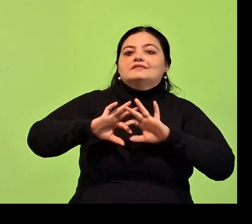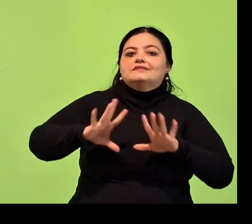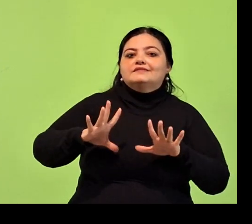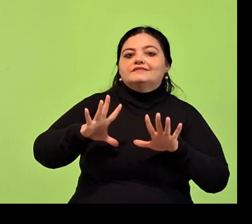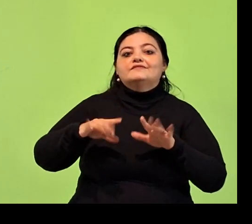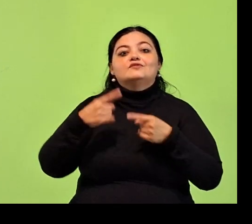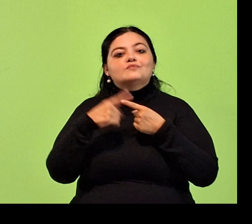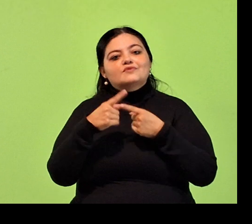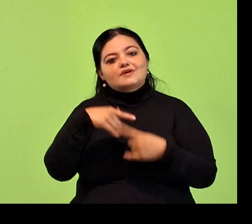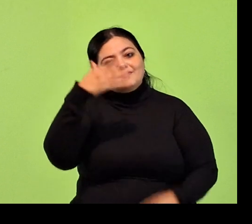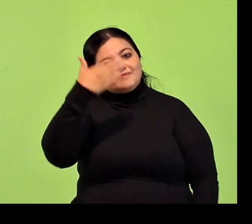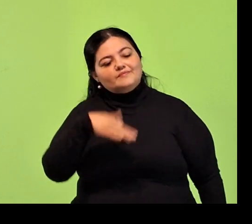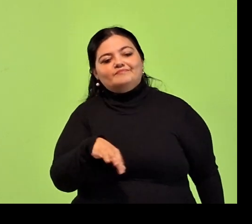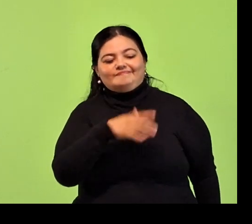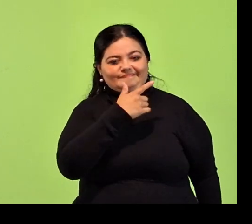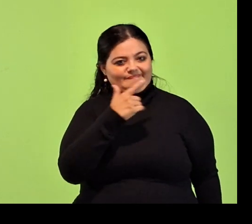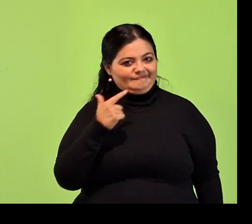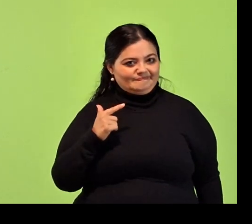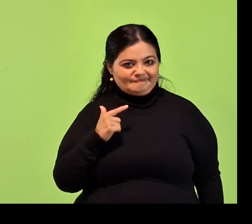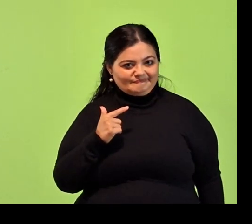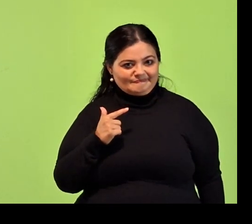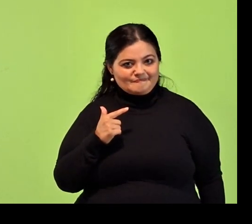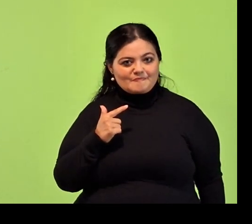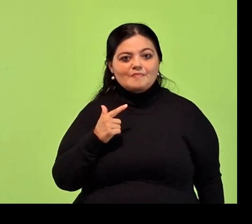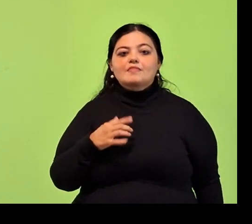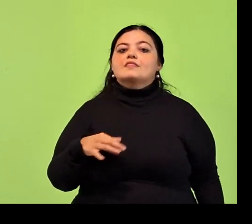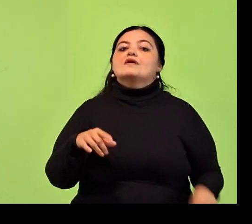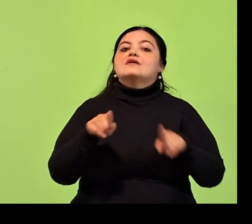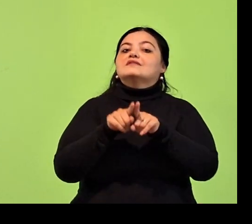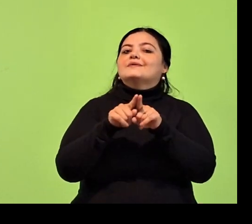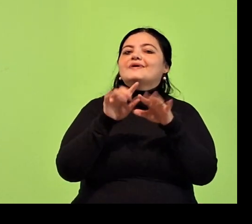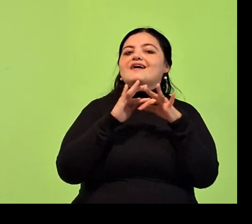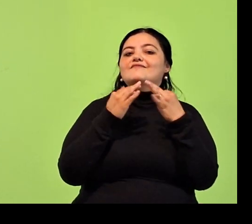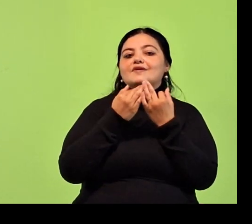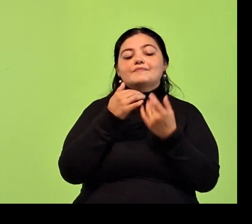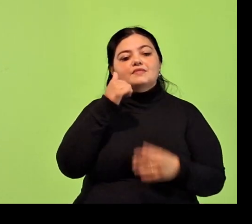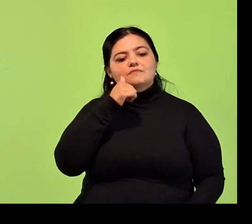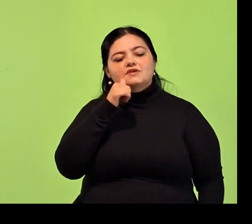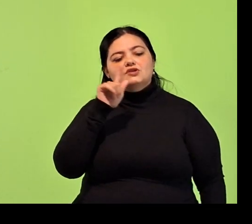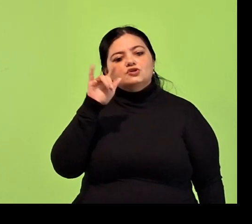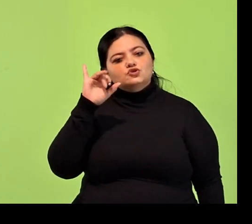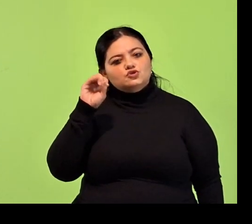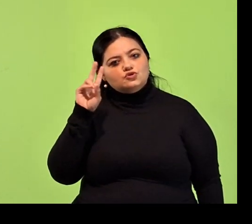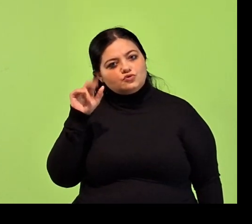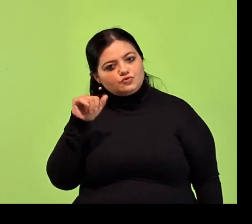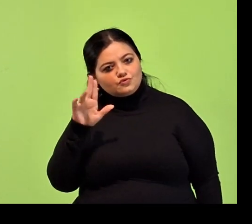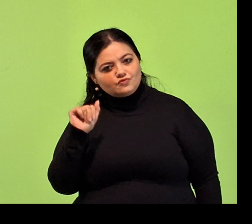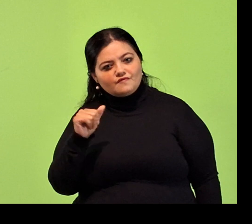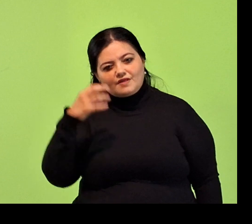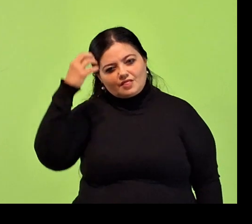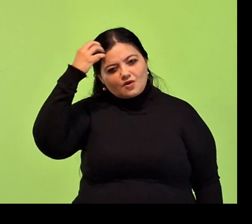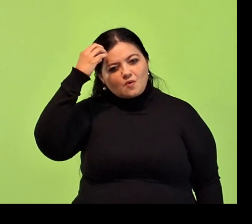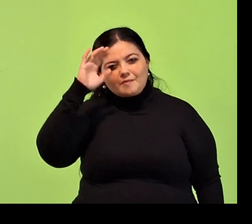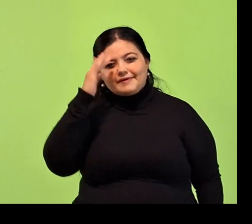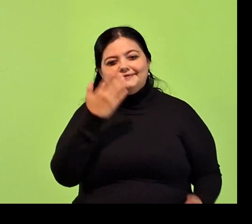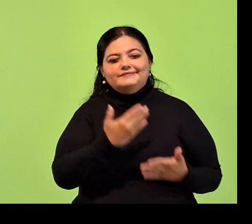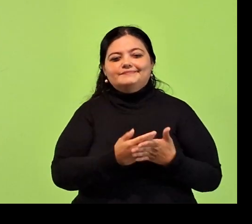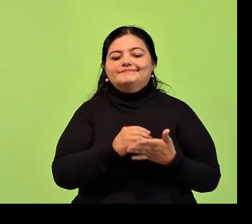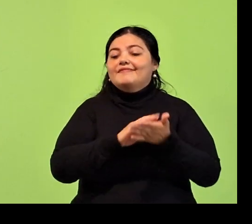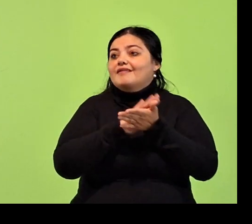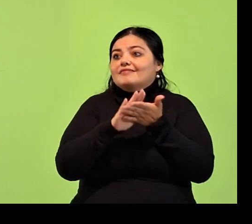falta de provas, e nem mesmo a família da Giovanna acreditava na culpa deles